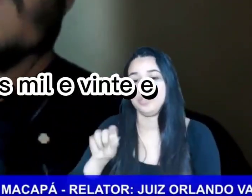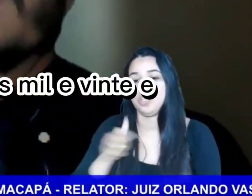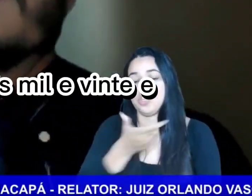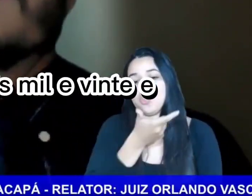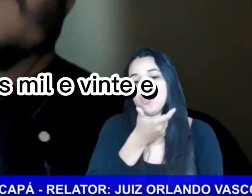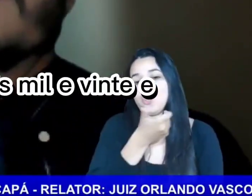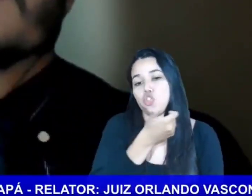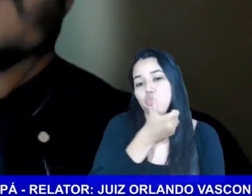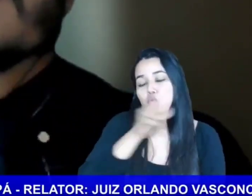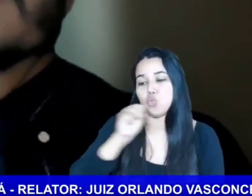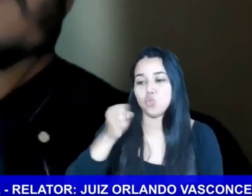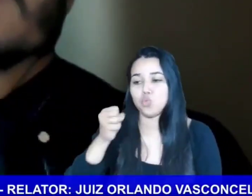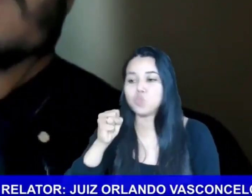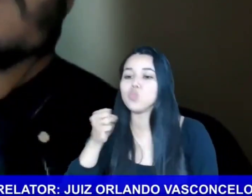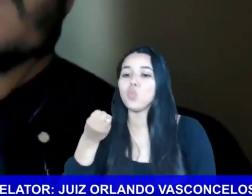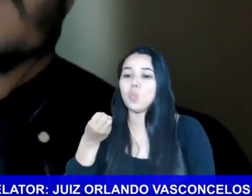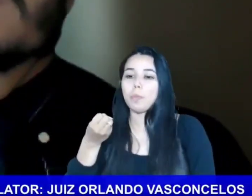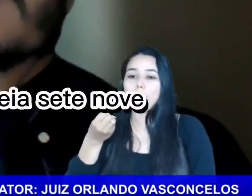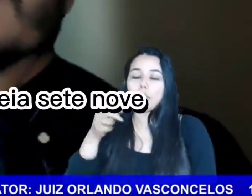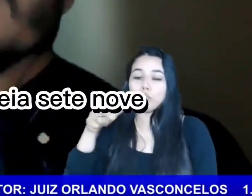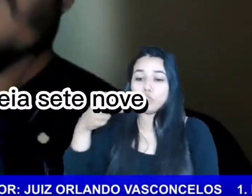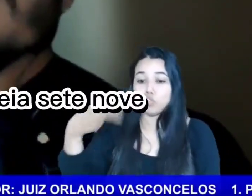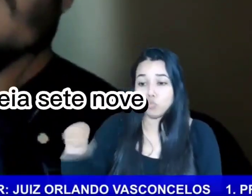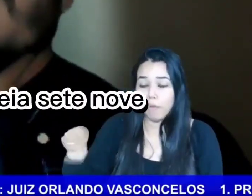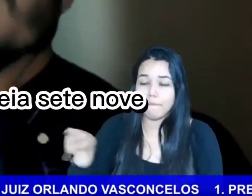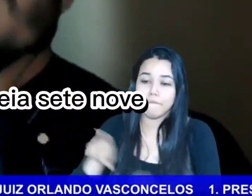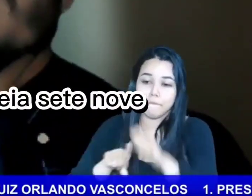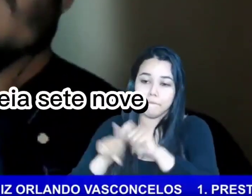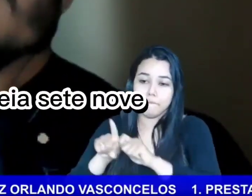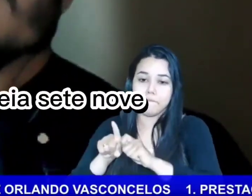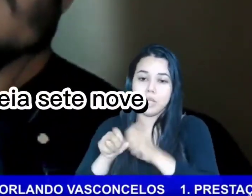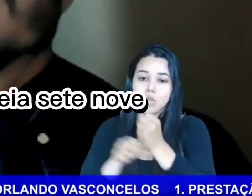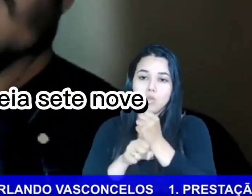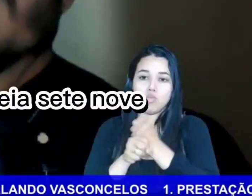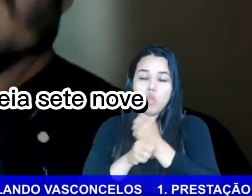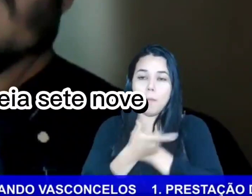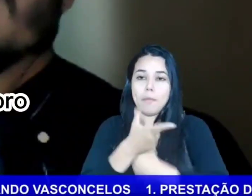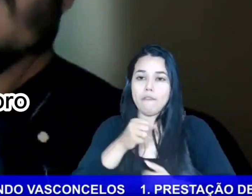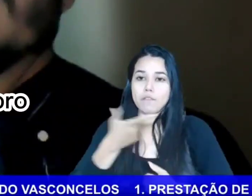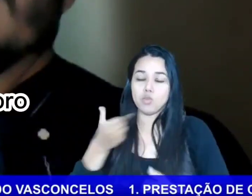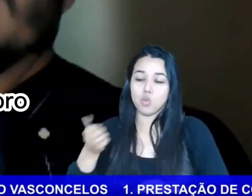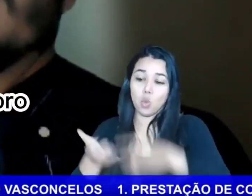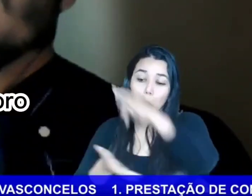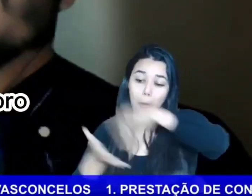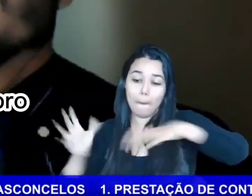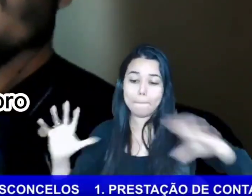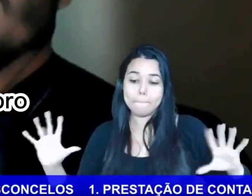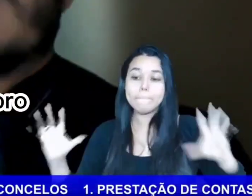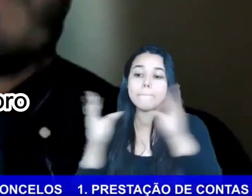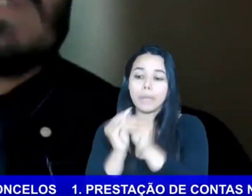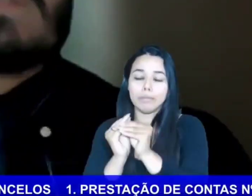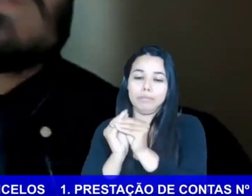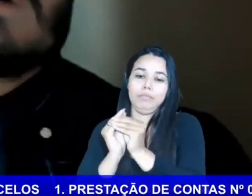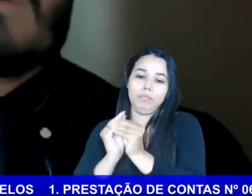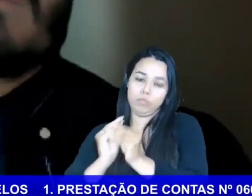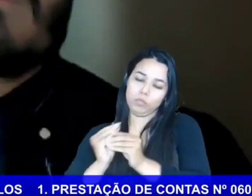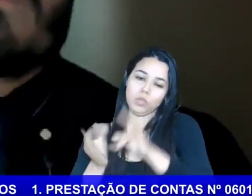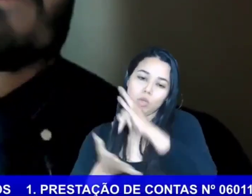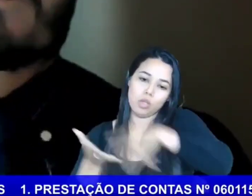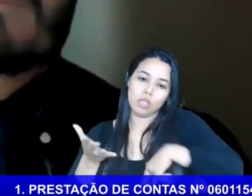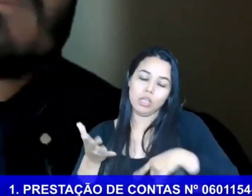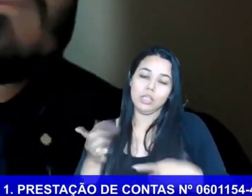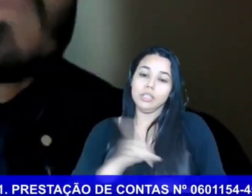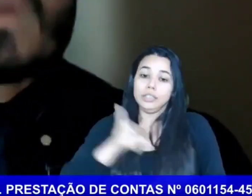novembro de 2022, os documentos de D5017-679 e em 20 de novembro